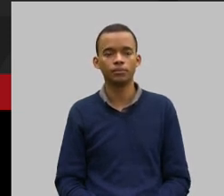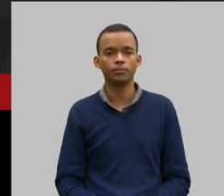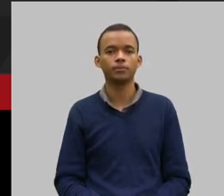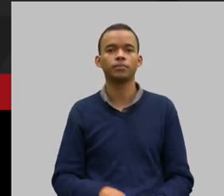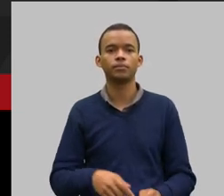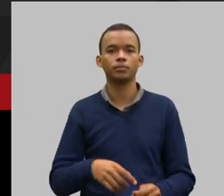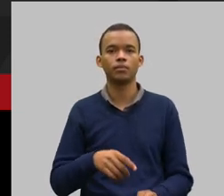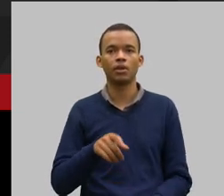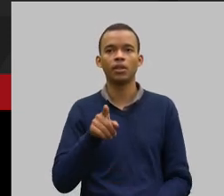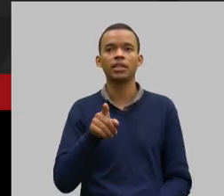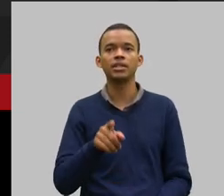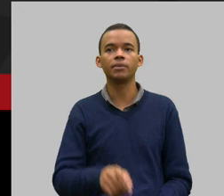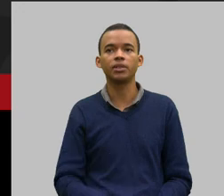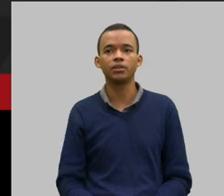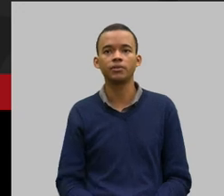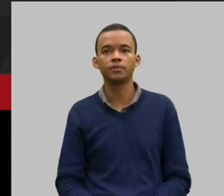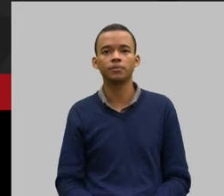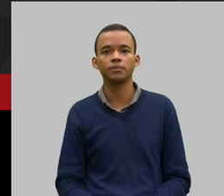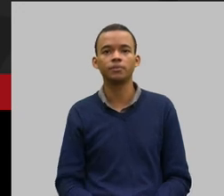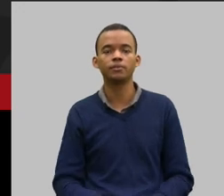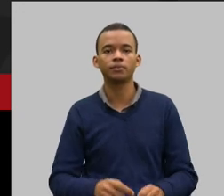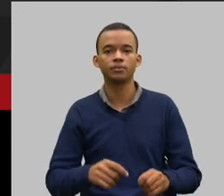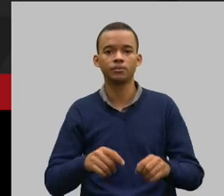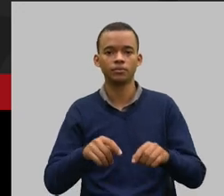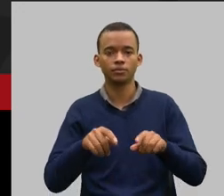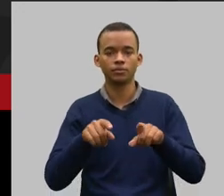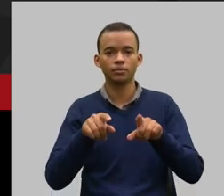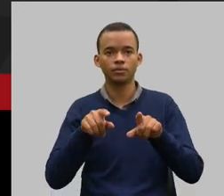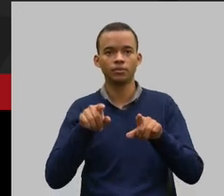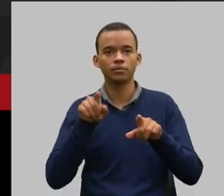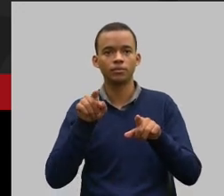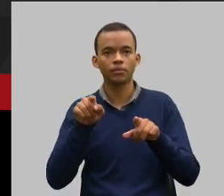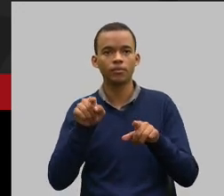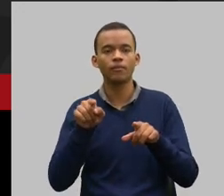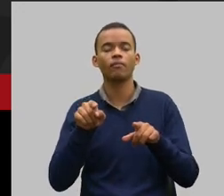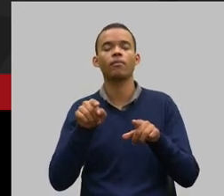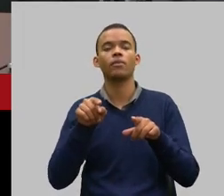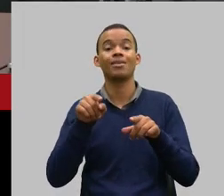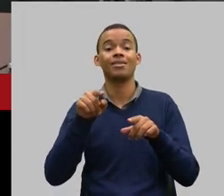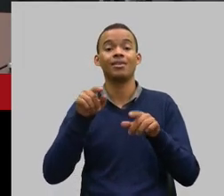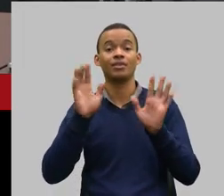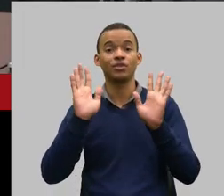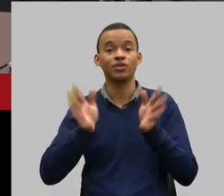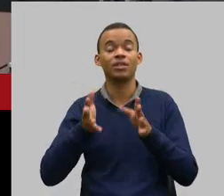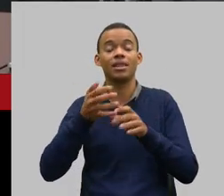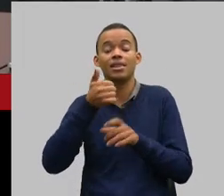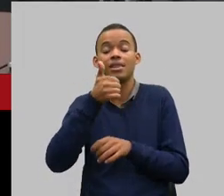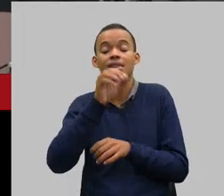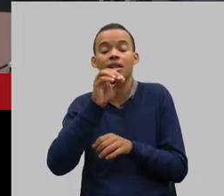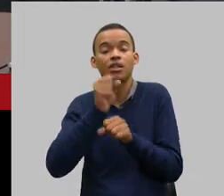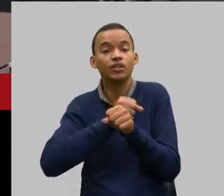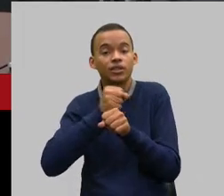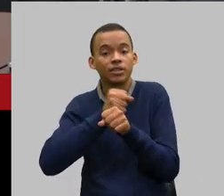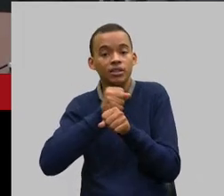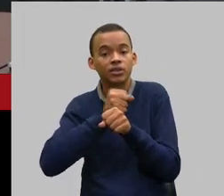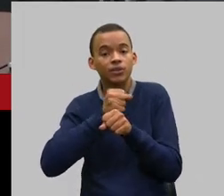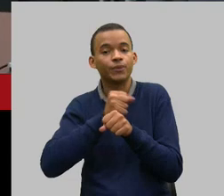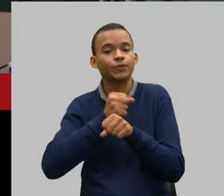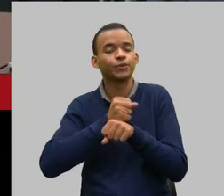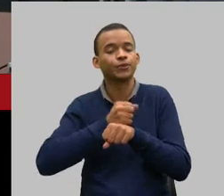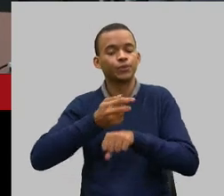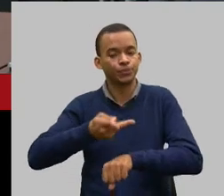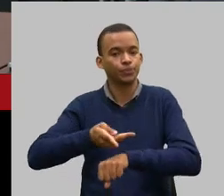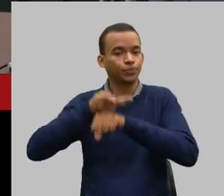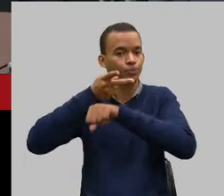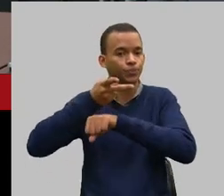do nosso Governador Rome Zema fazia 10 anos que não se entregava um título de regularização